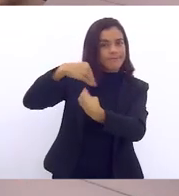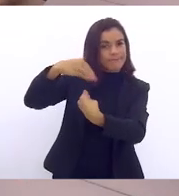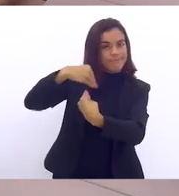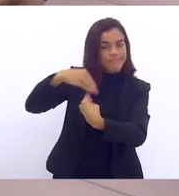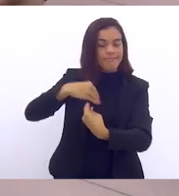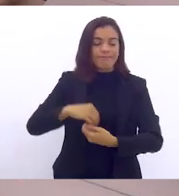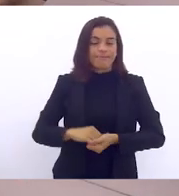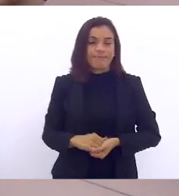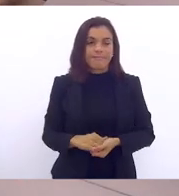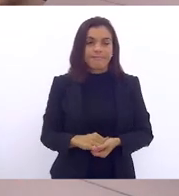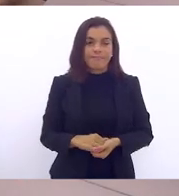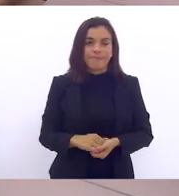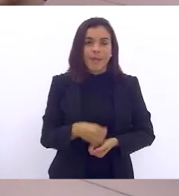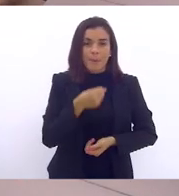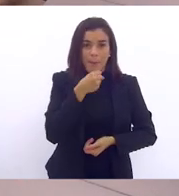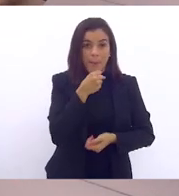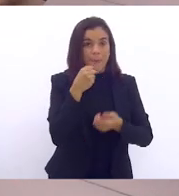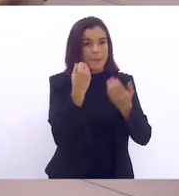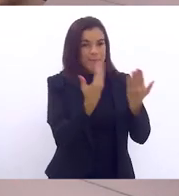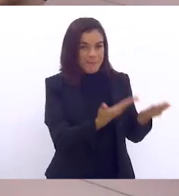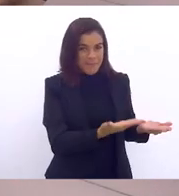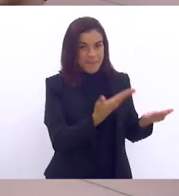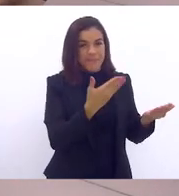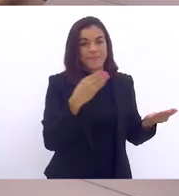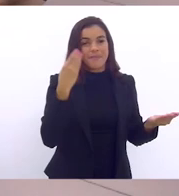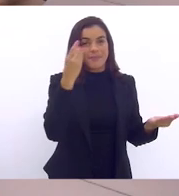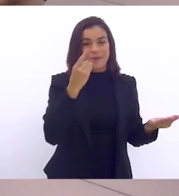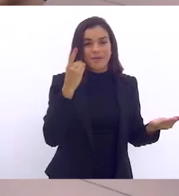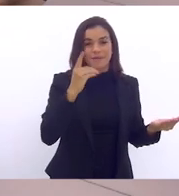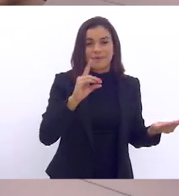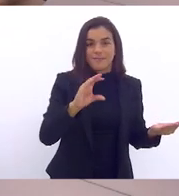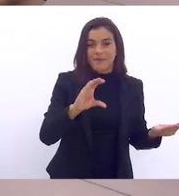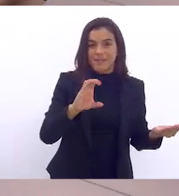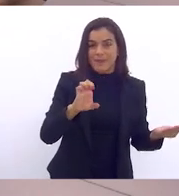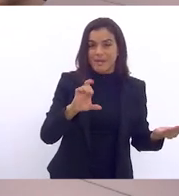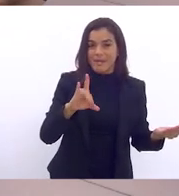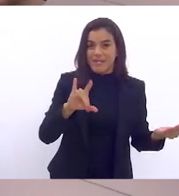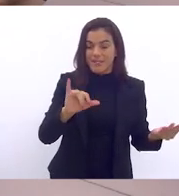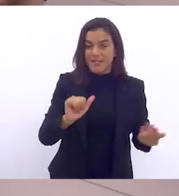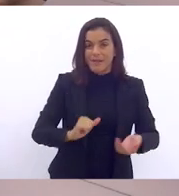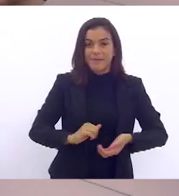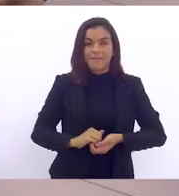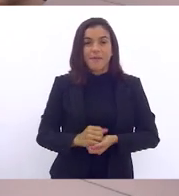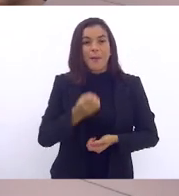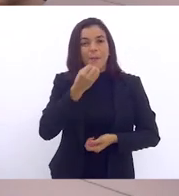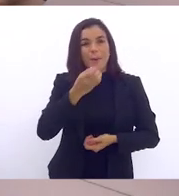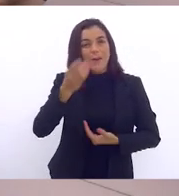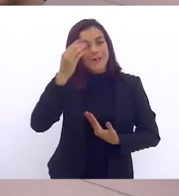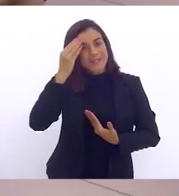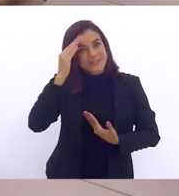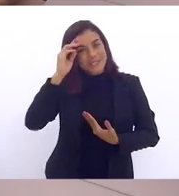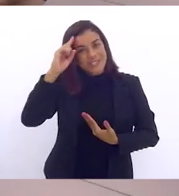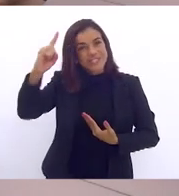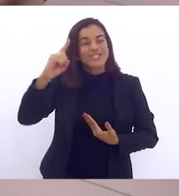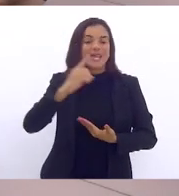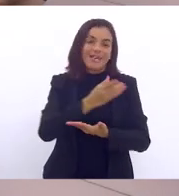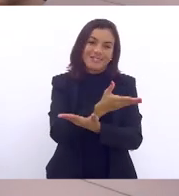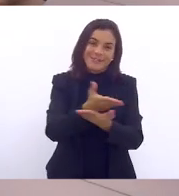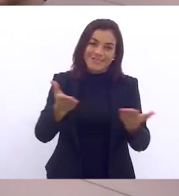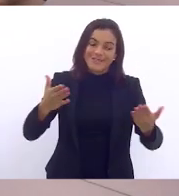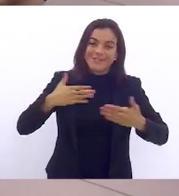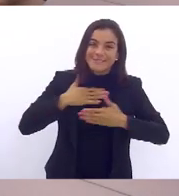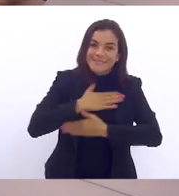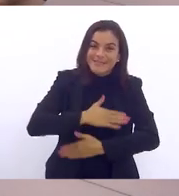comissão com a a palavra a deputada séria Jordão bom bom dia a todos e a todas saudar